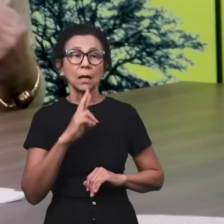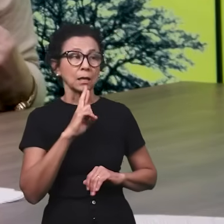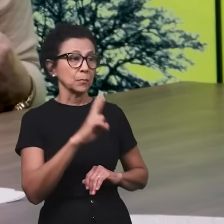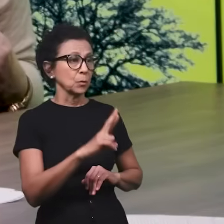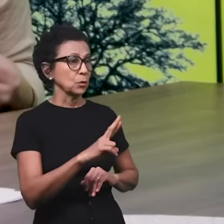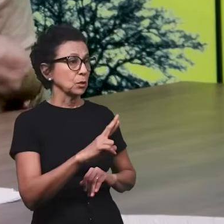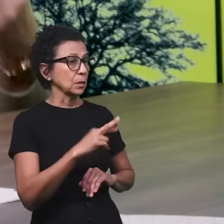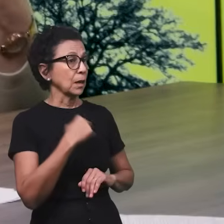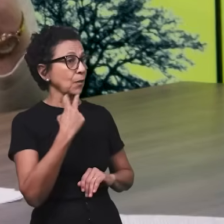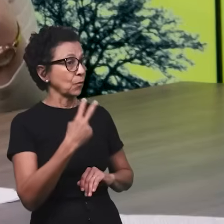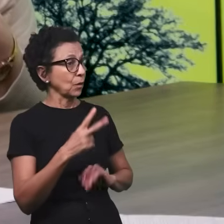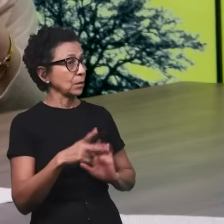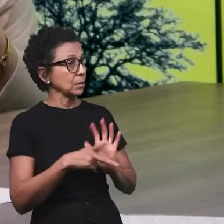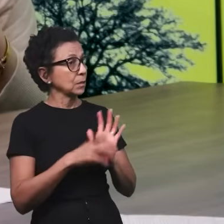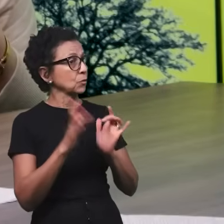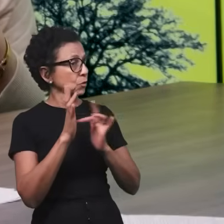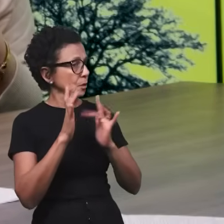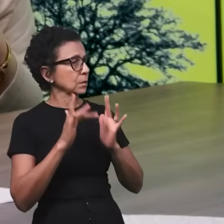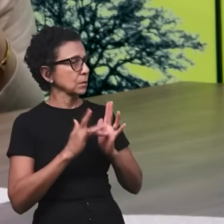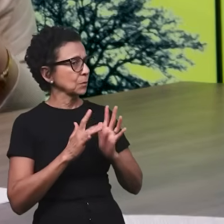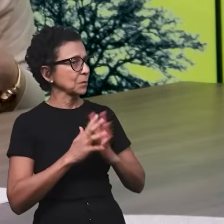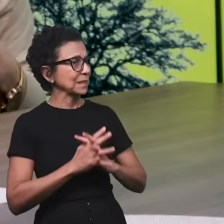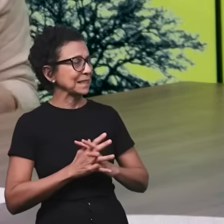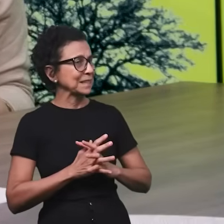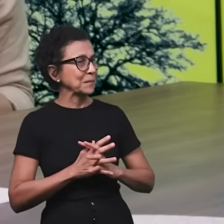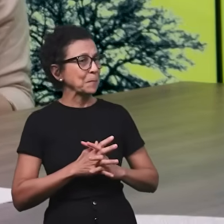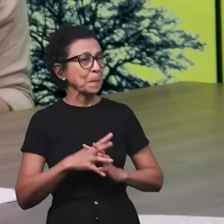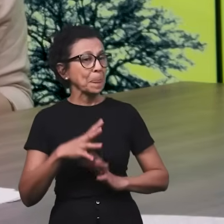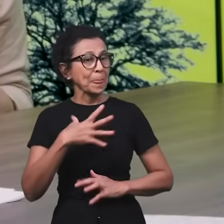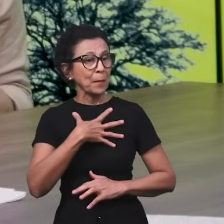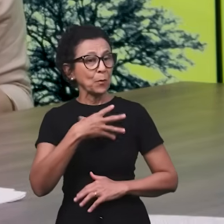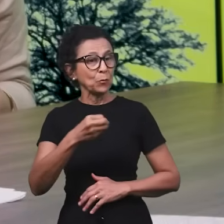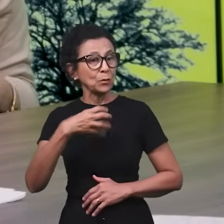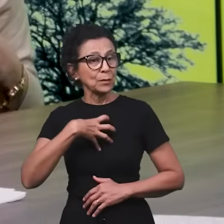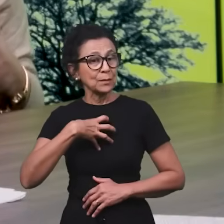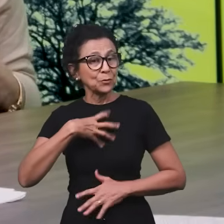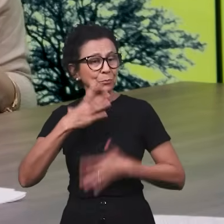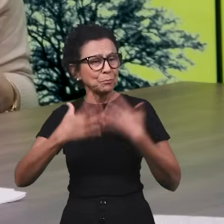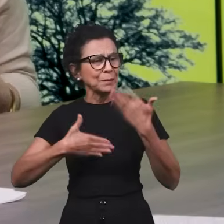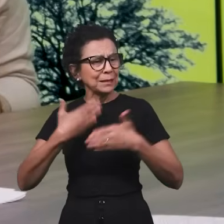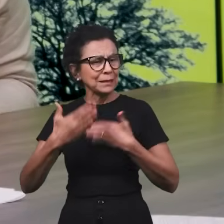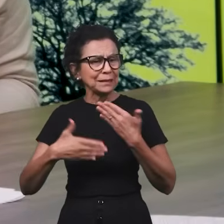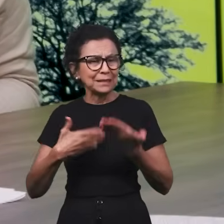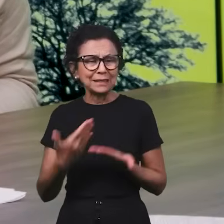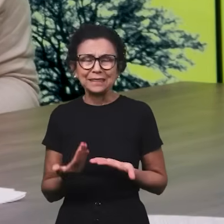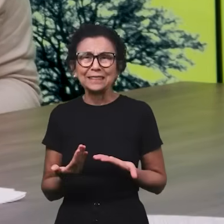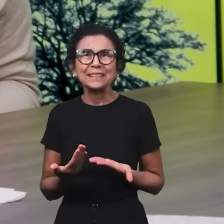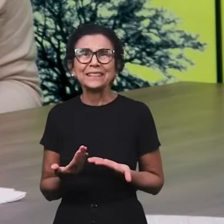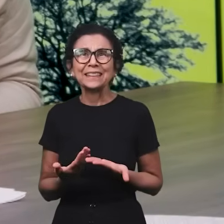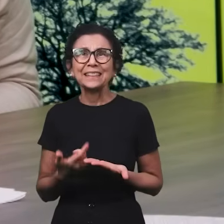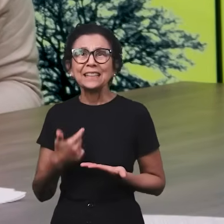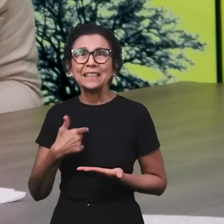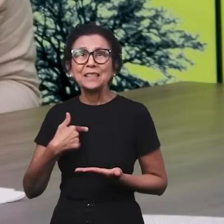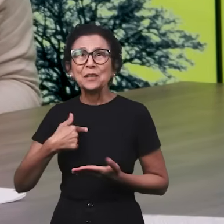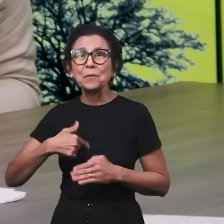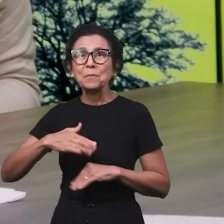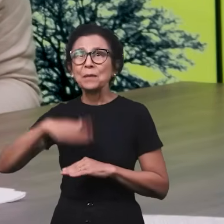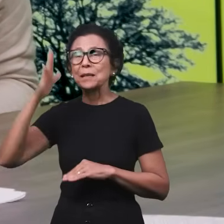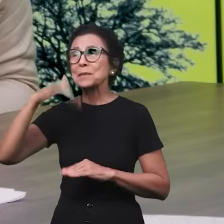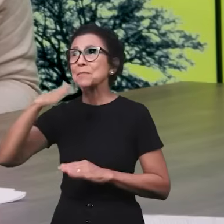sentiu muita alegria, mas a maior alegria foi minha, de saber que o Senhor estava confirmando aquele